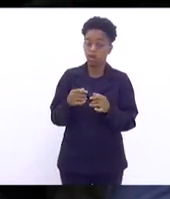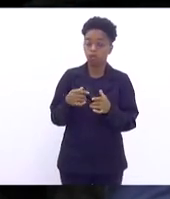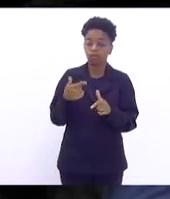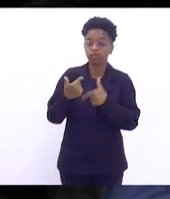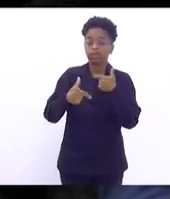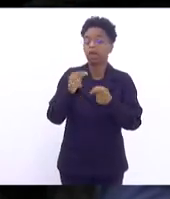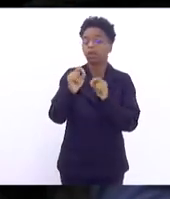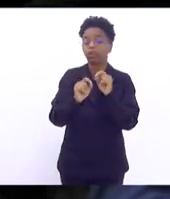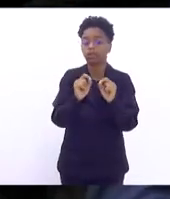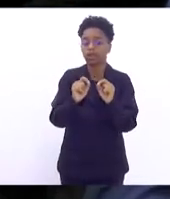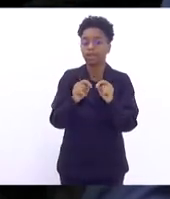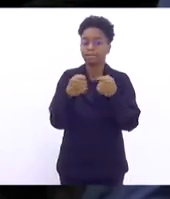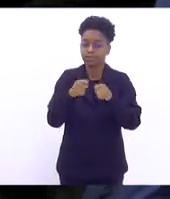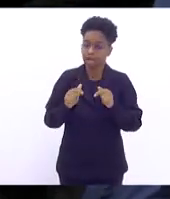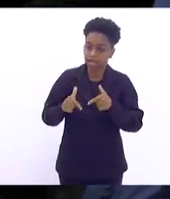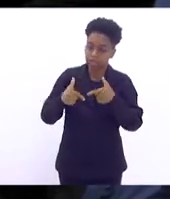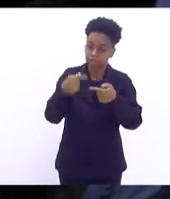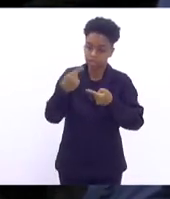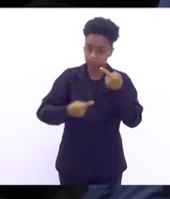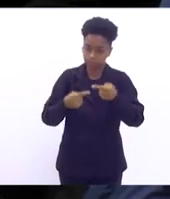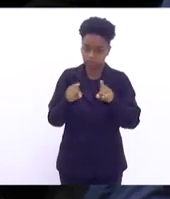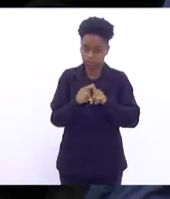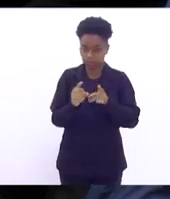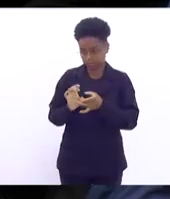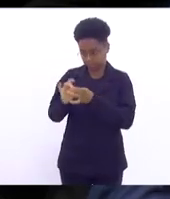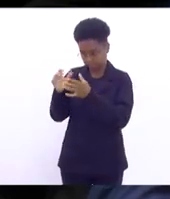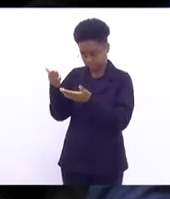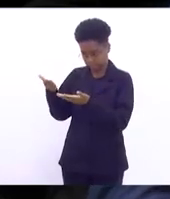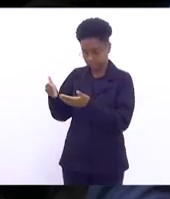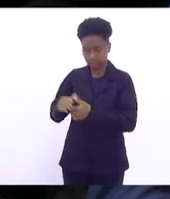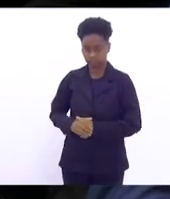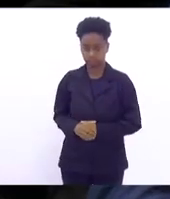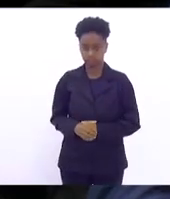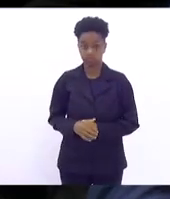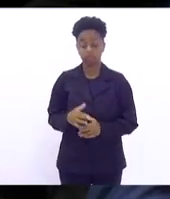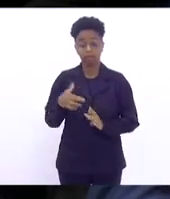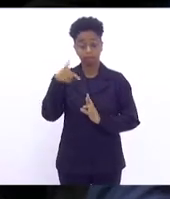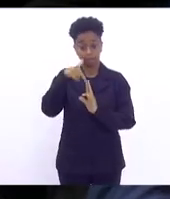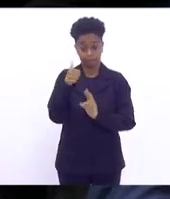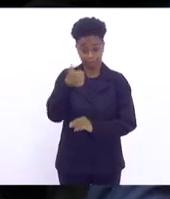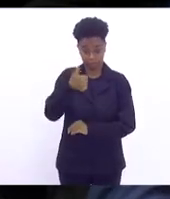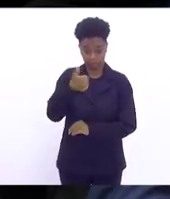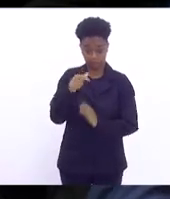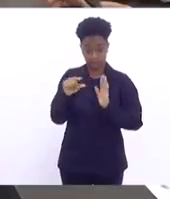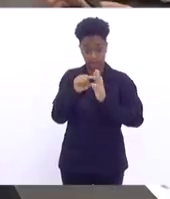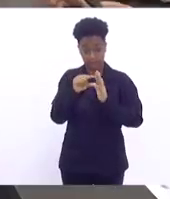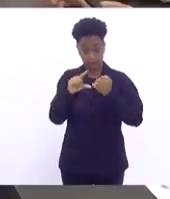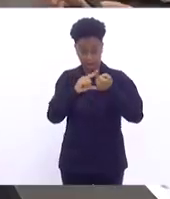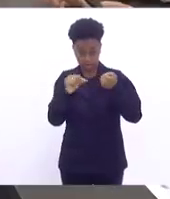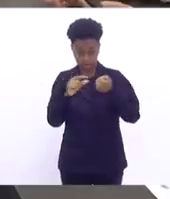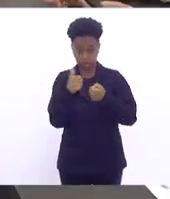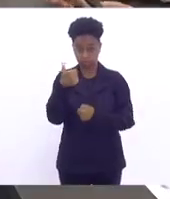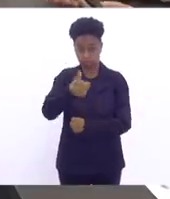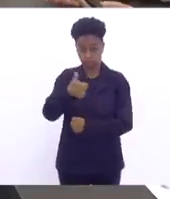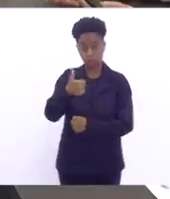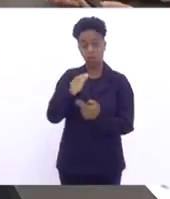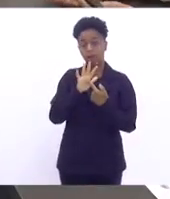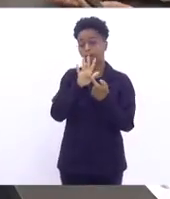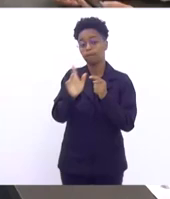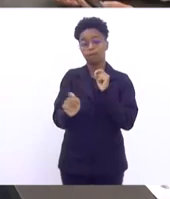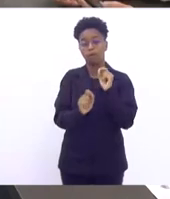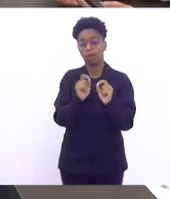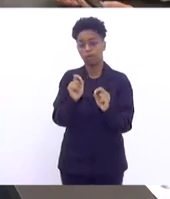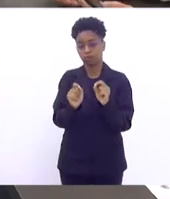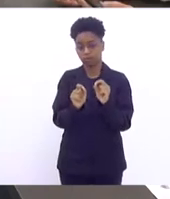também é fazer uma ação política uma parte para vossa excelência no parágrafo primeiro do artigo primeiro né diz o seguinte